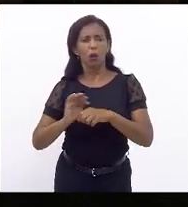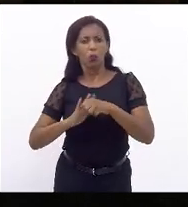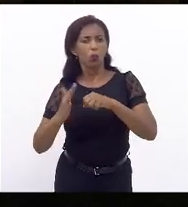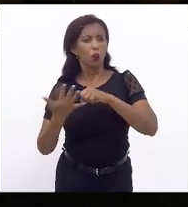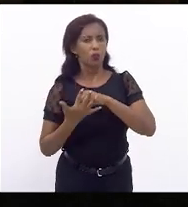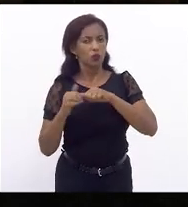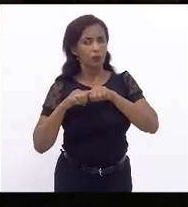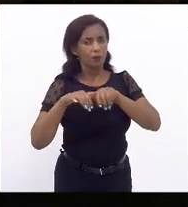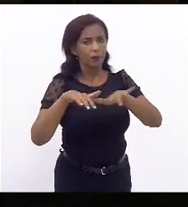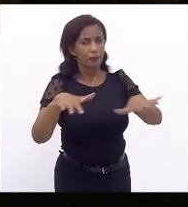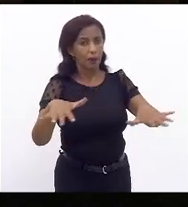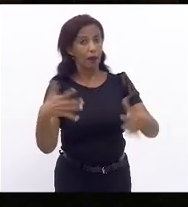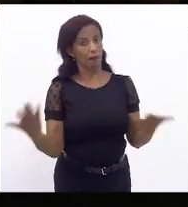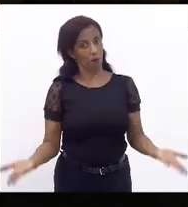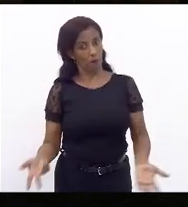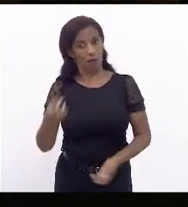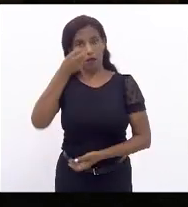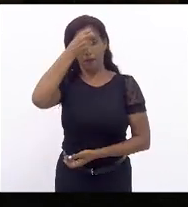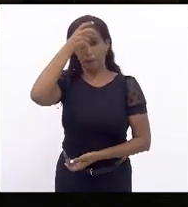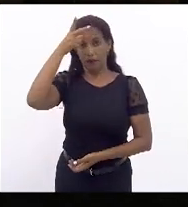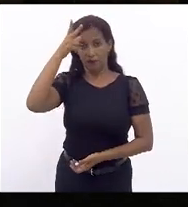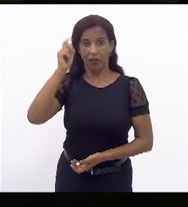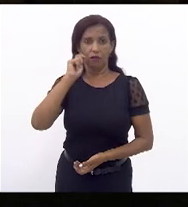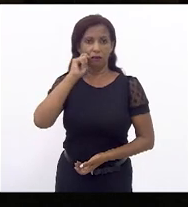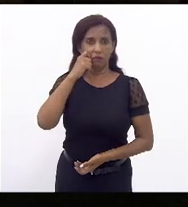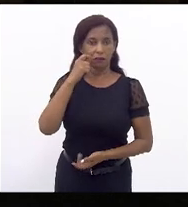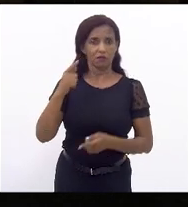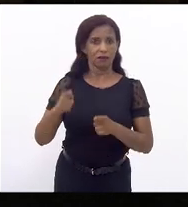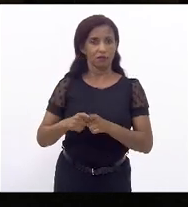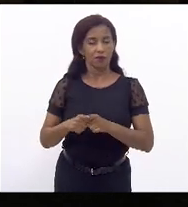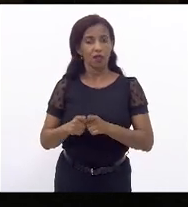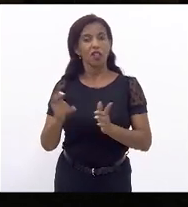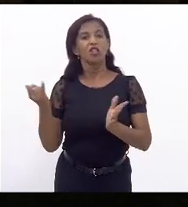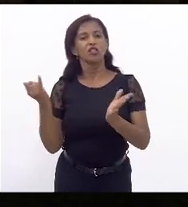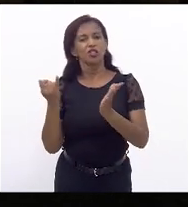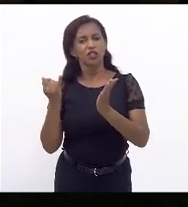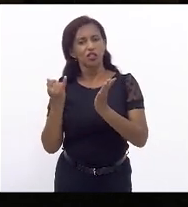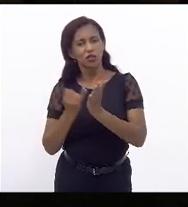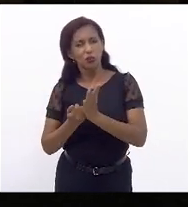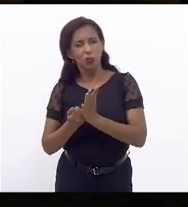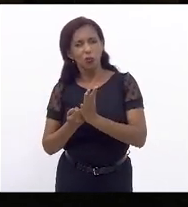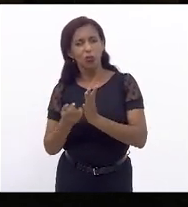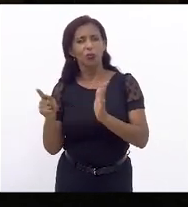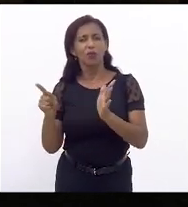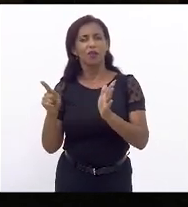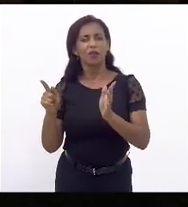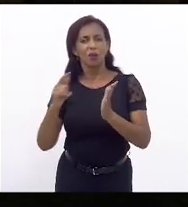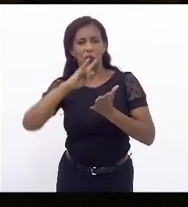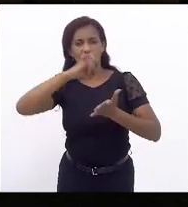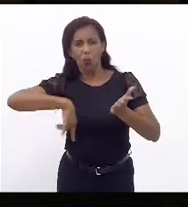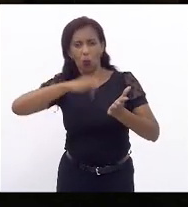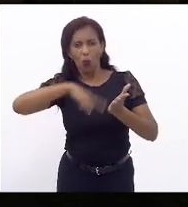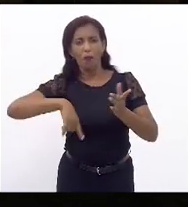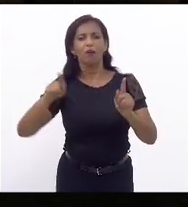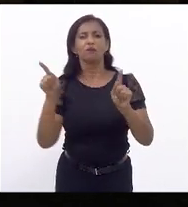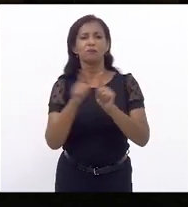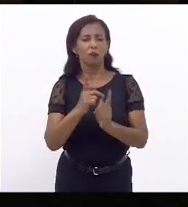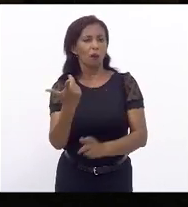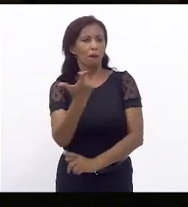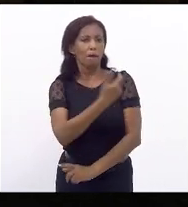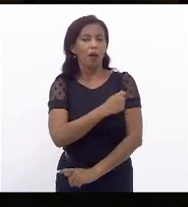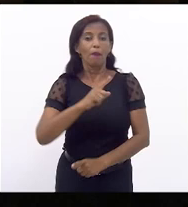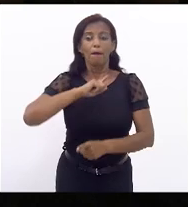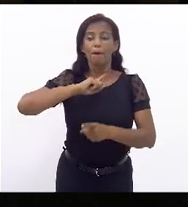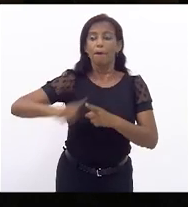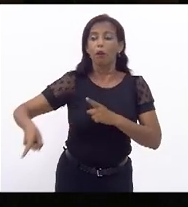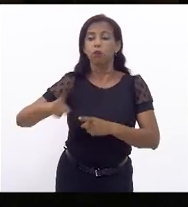Pois bem, o prefeito Eduardo Paes instituiu o passaporte sanitário e